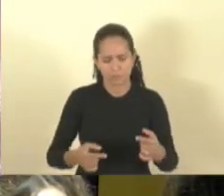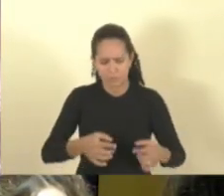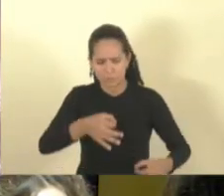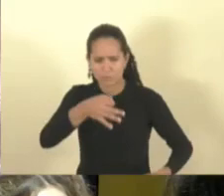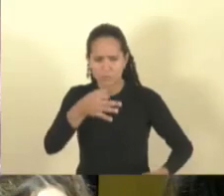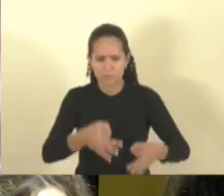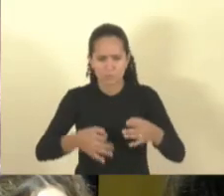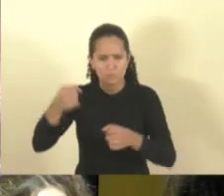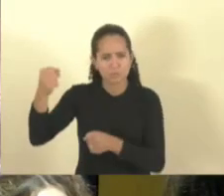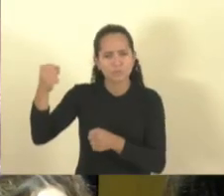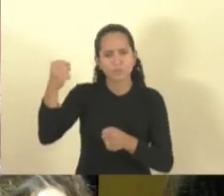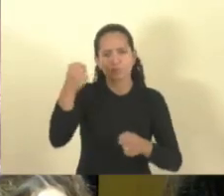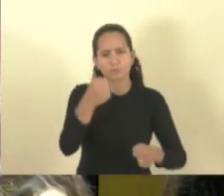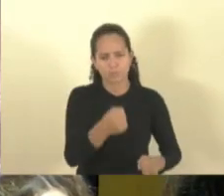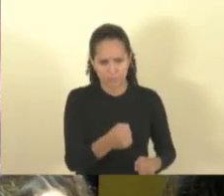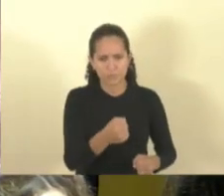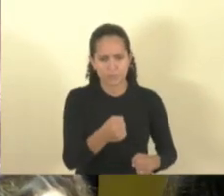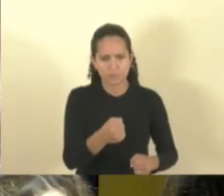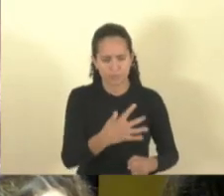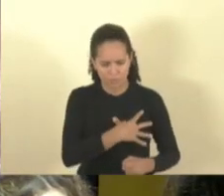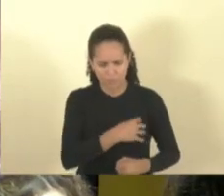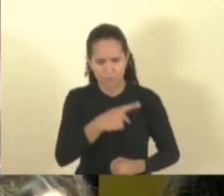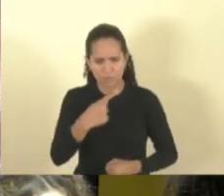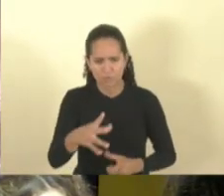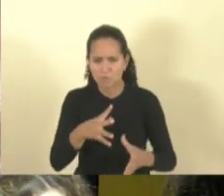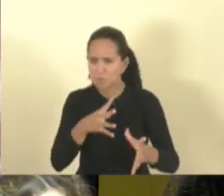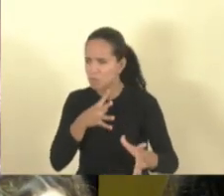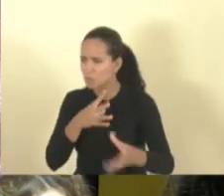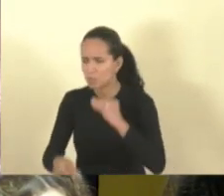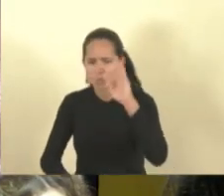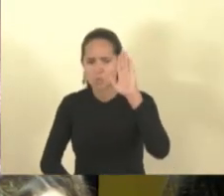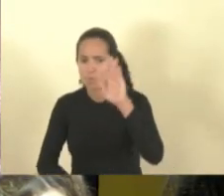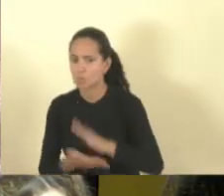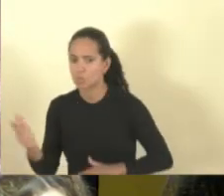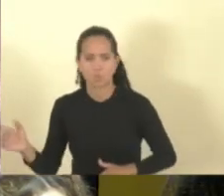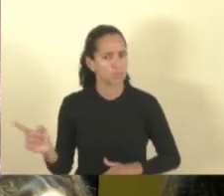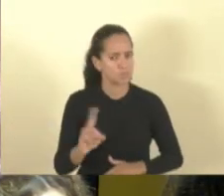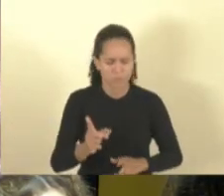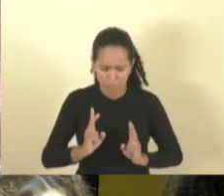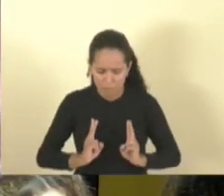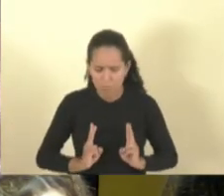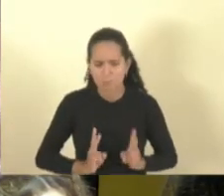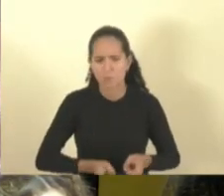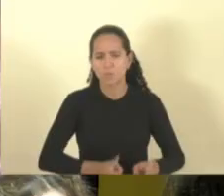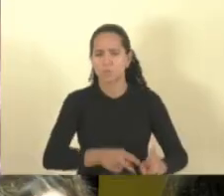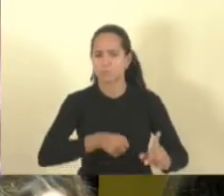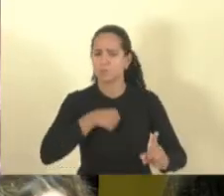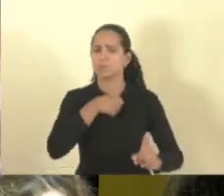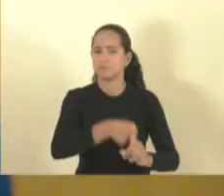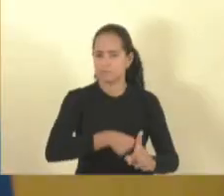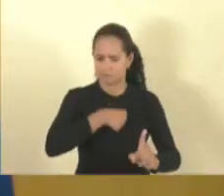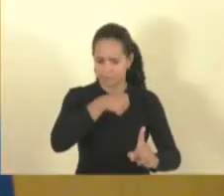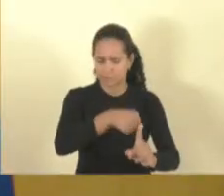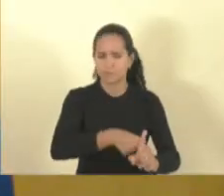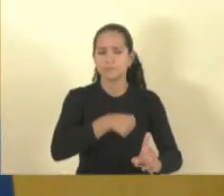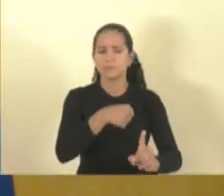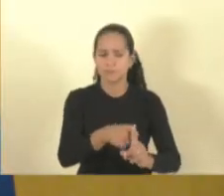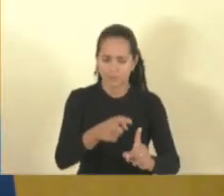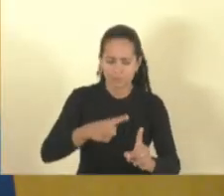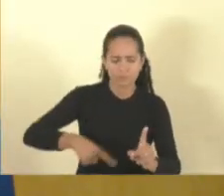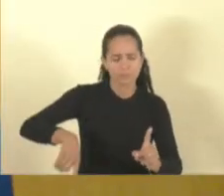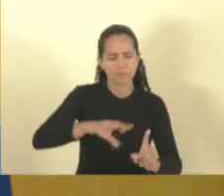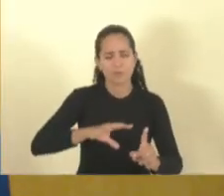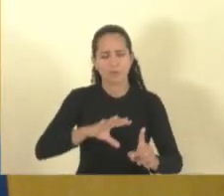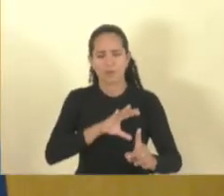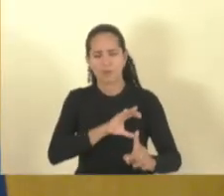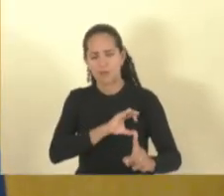clava forte, verás que um filho a luta, nem teme quem te adora a